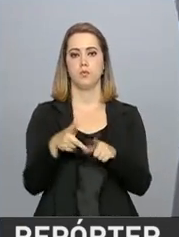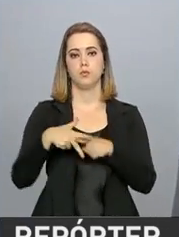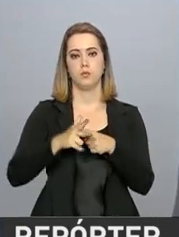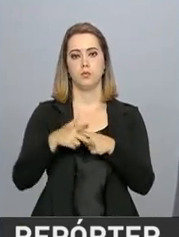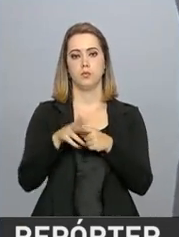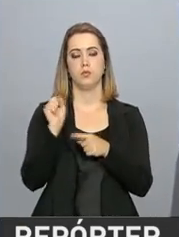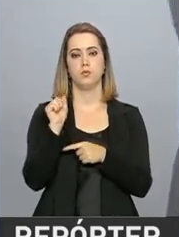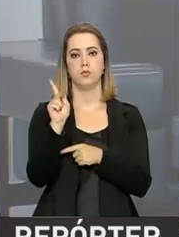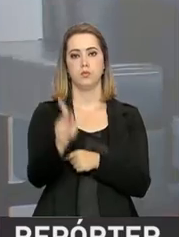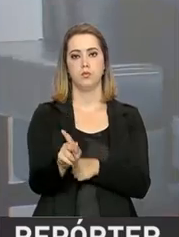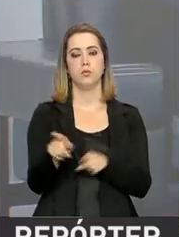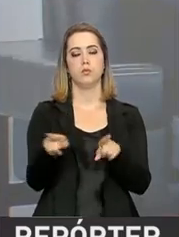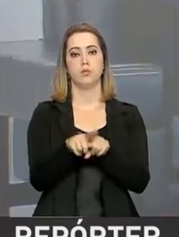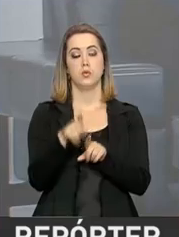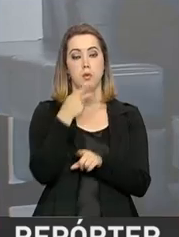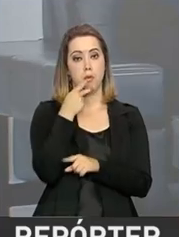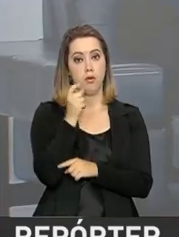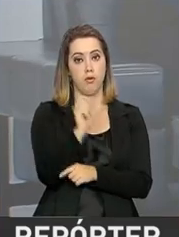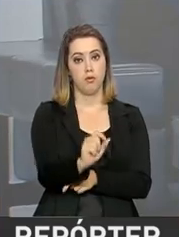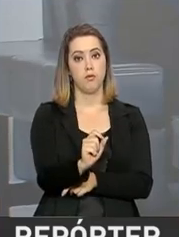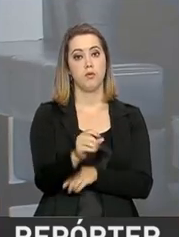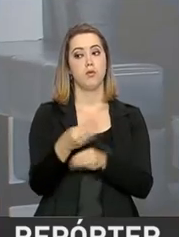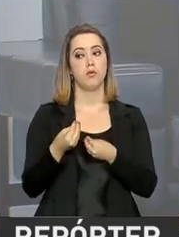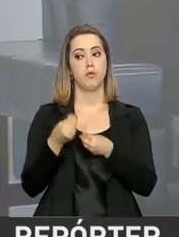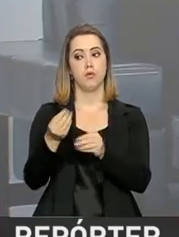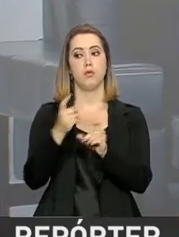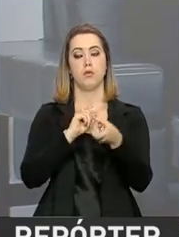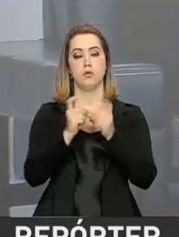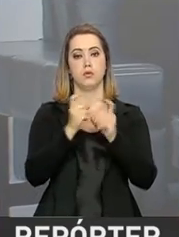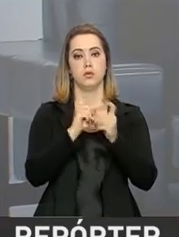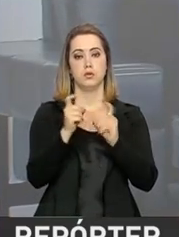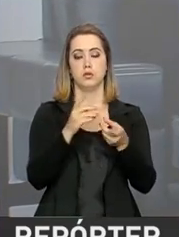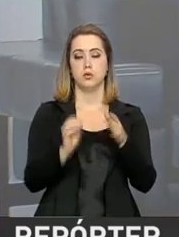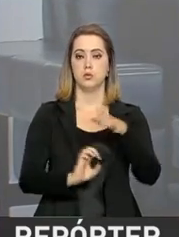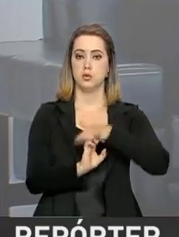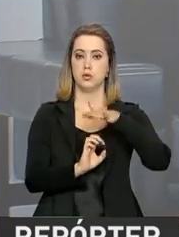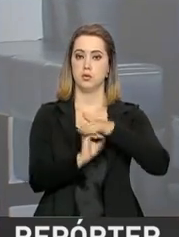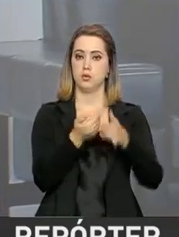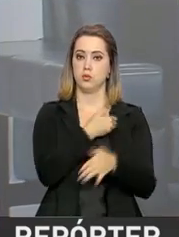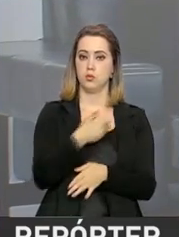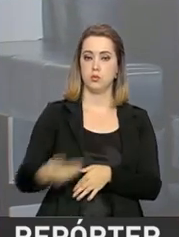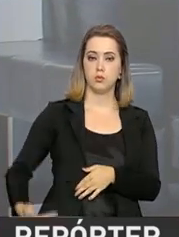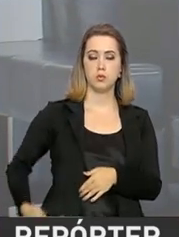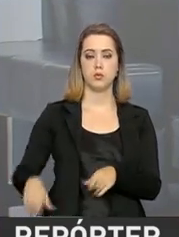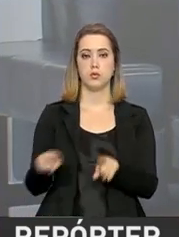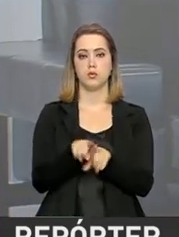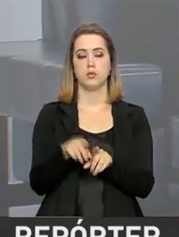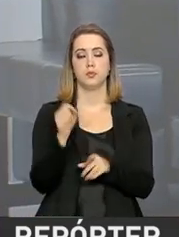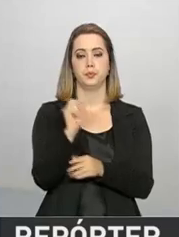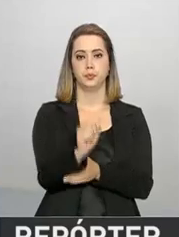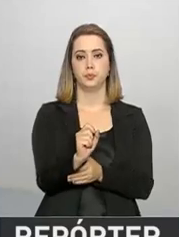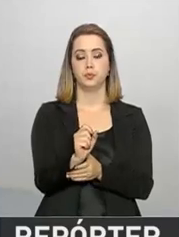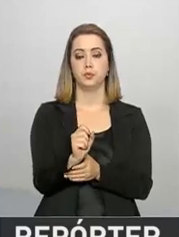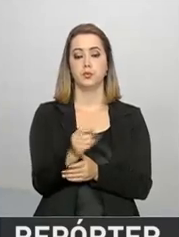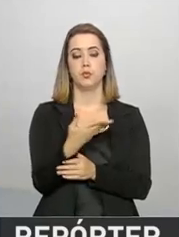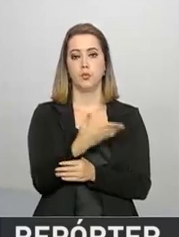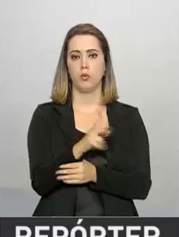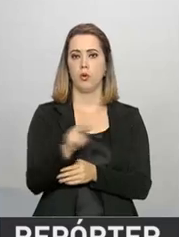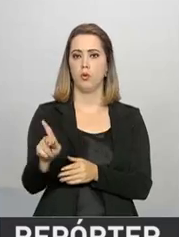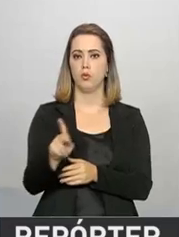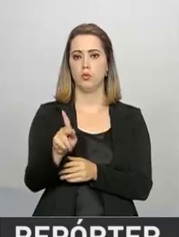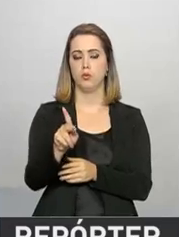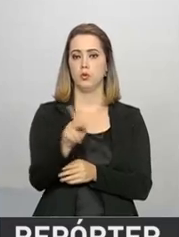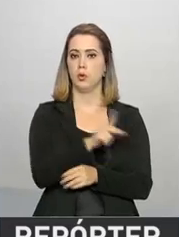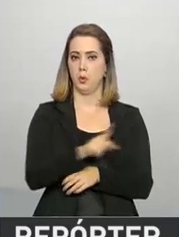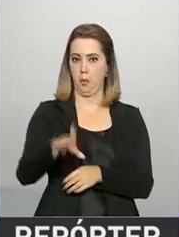Previdência temer também falou sobre as concessões do programa de parcerias de investimentos do governo federal o presidente